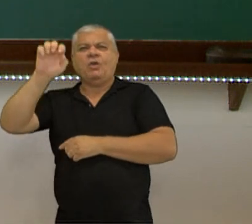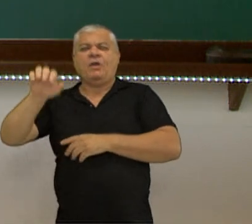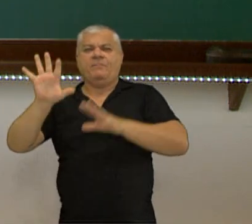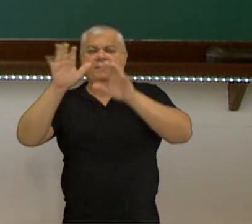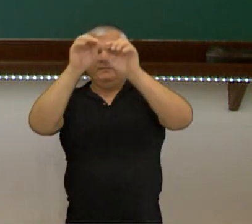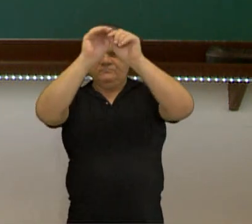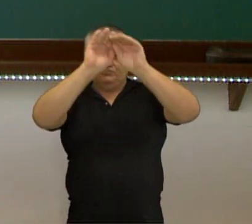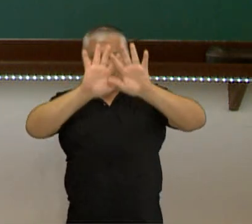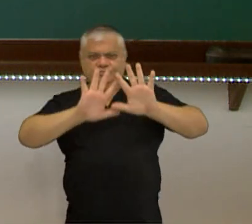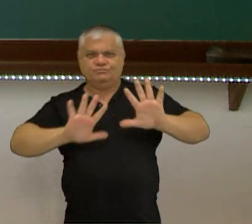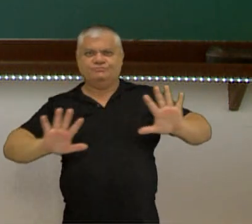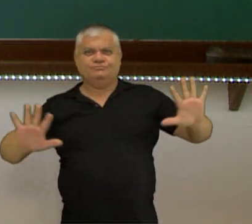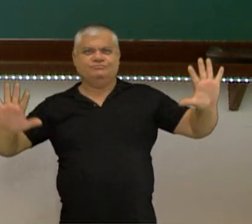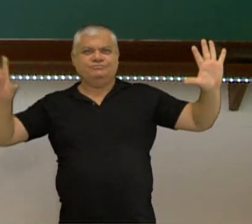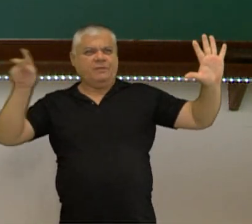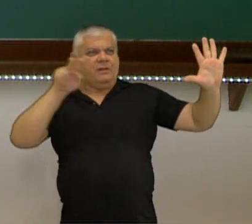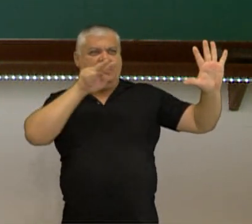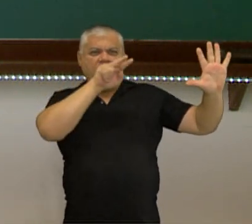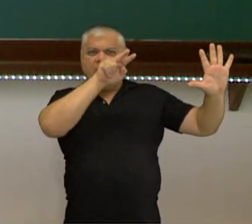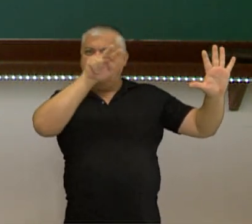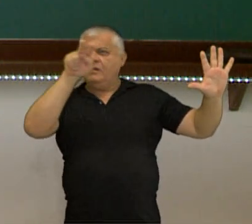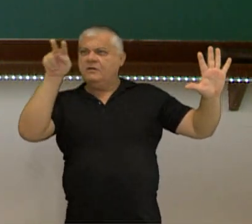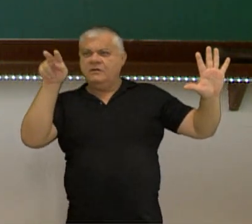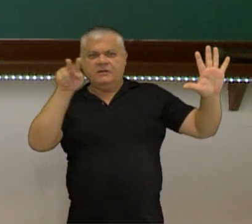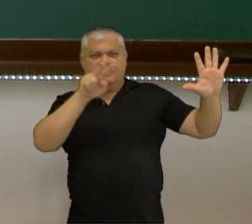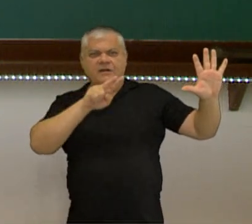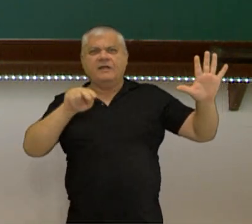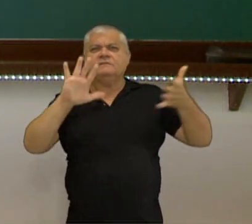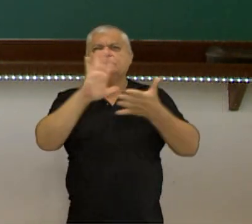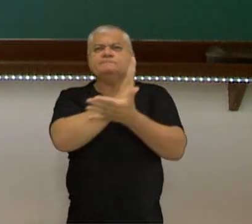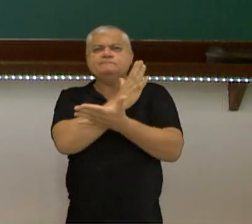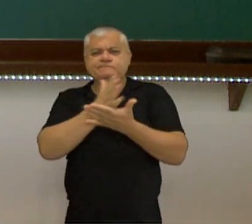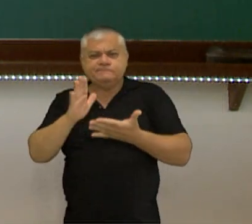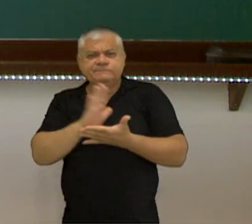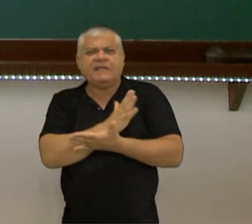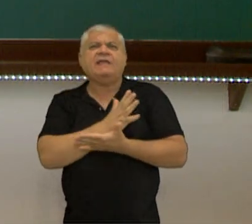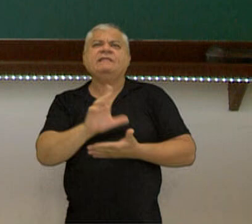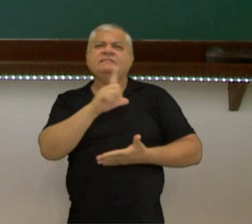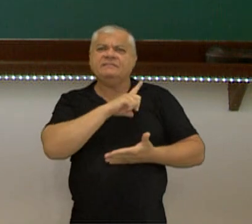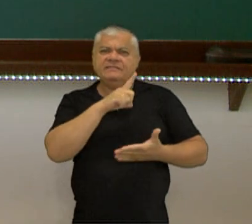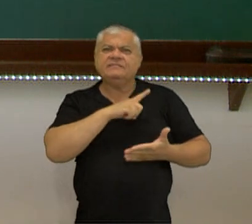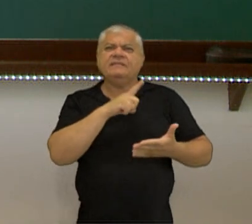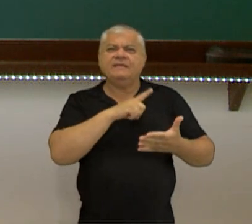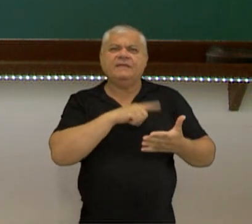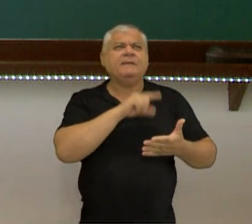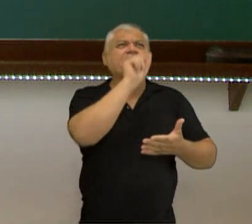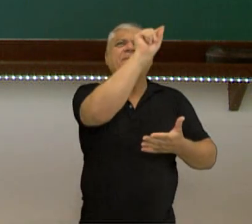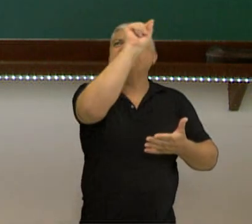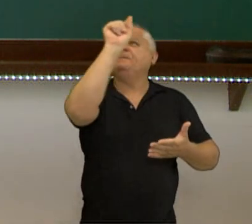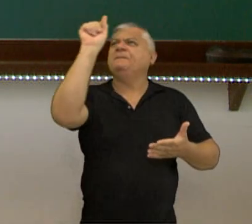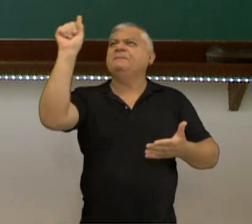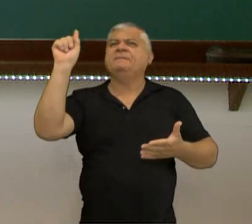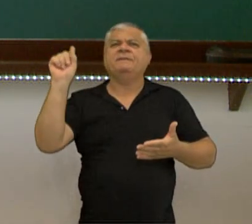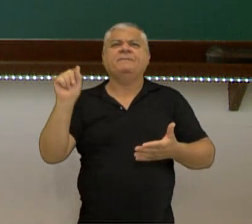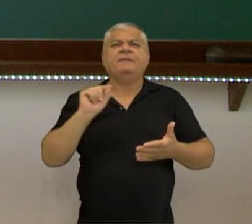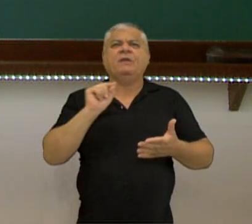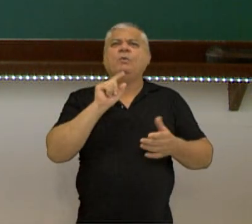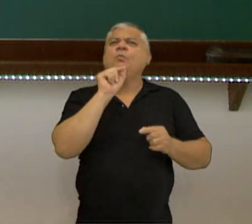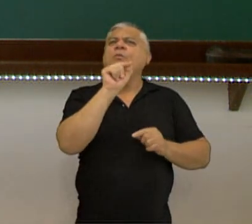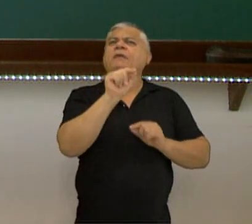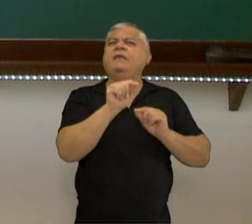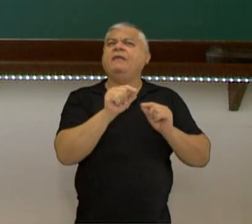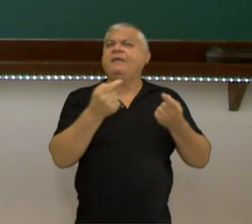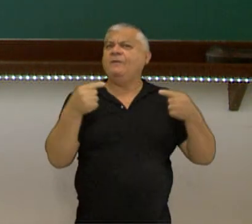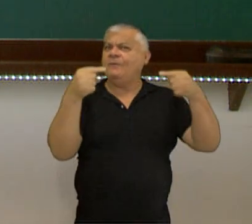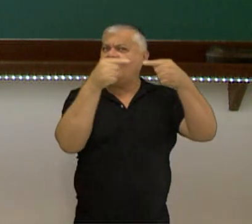do mundo inteiro, nós encontramos algumas divisões estabelecidas nesses mapas referentes à